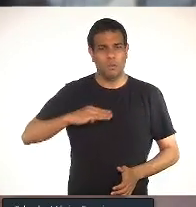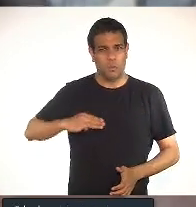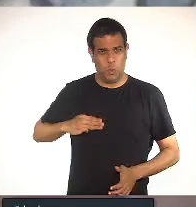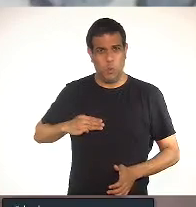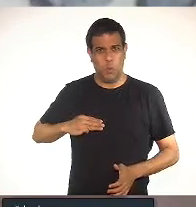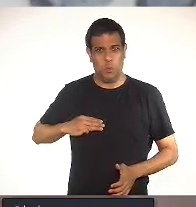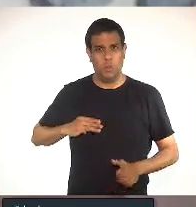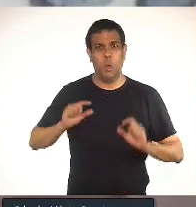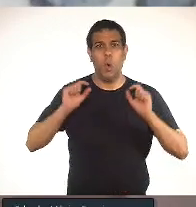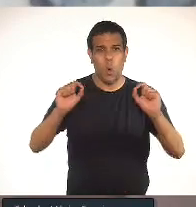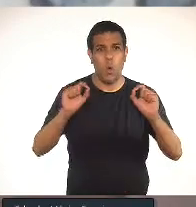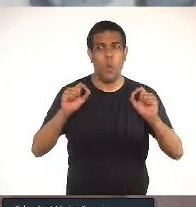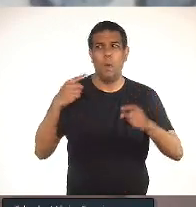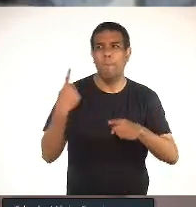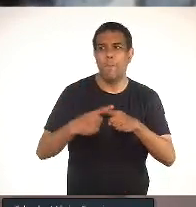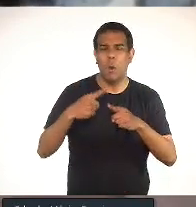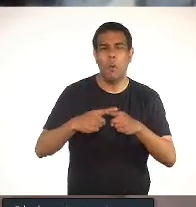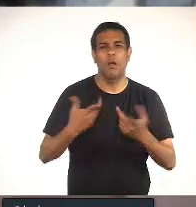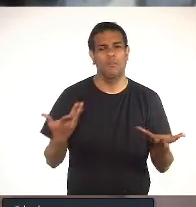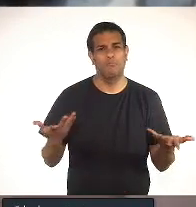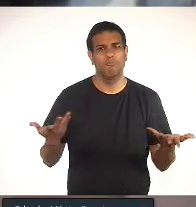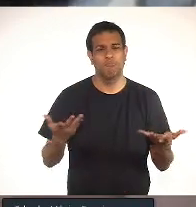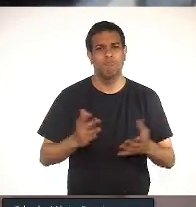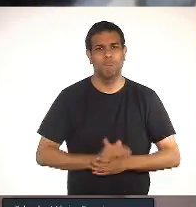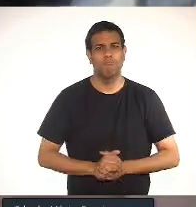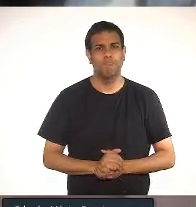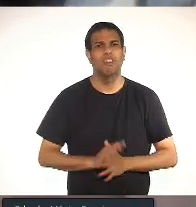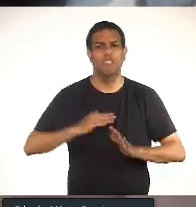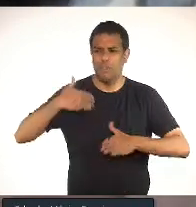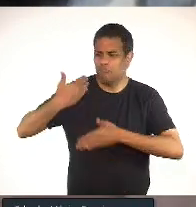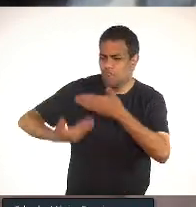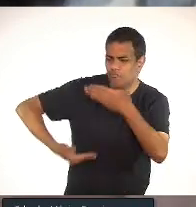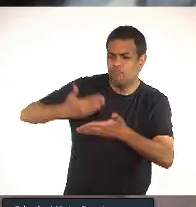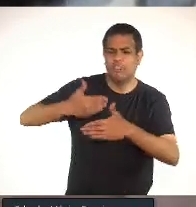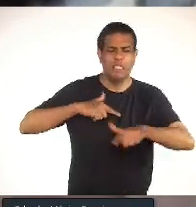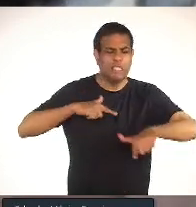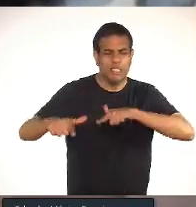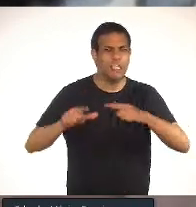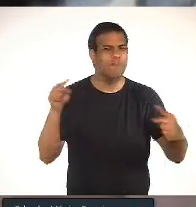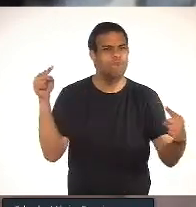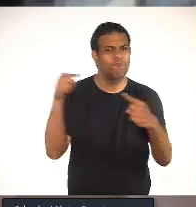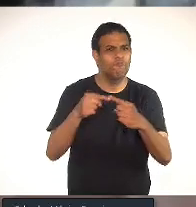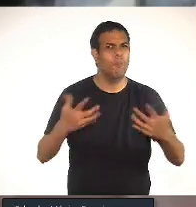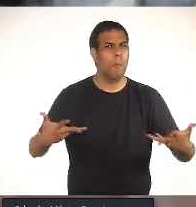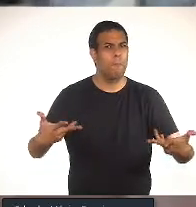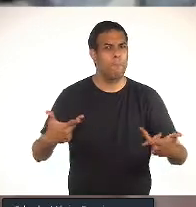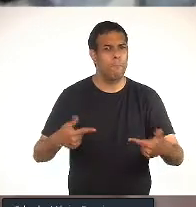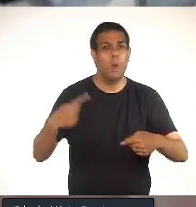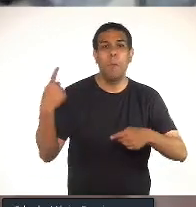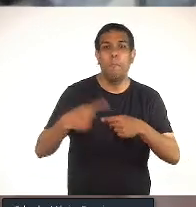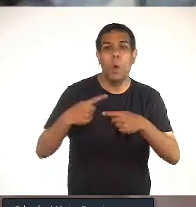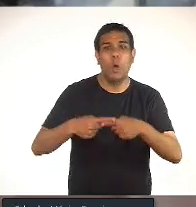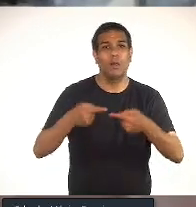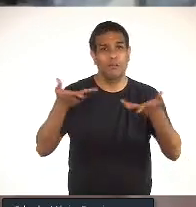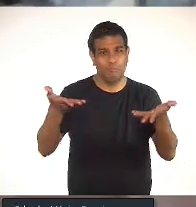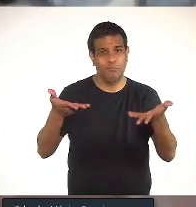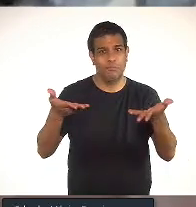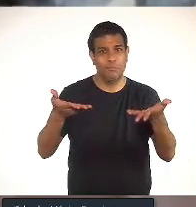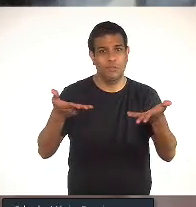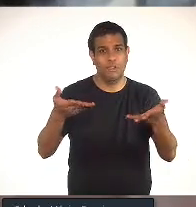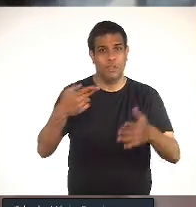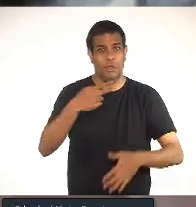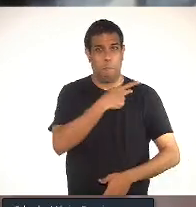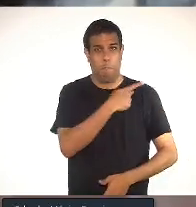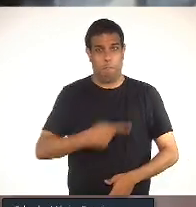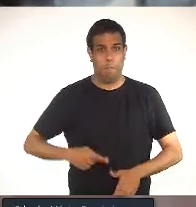Janeiro, porque, né, vem fazendo um trabalho importante. E como presidenta da